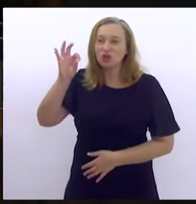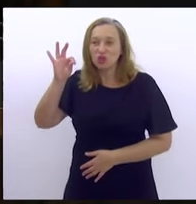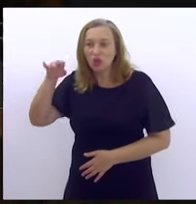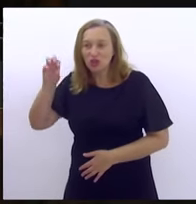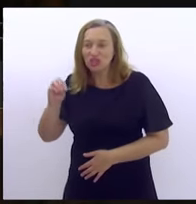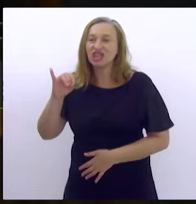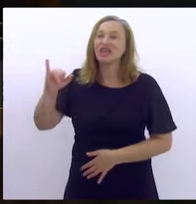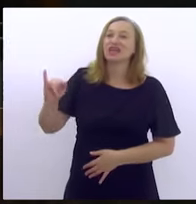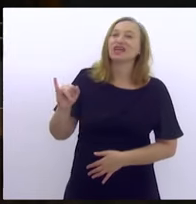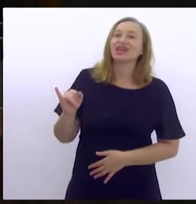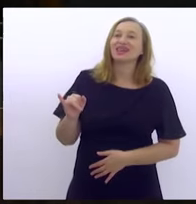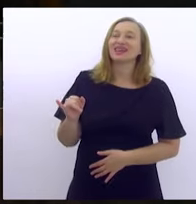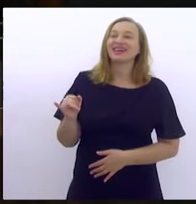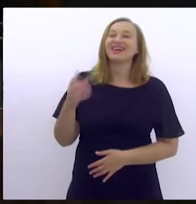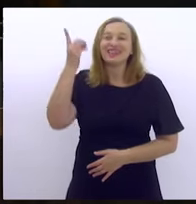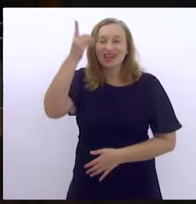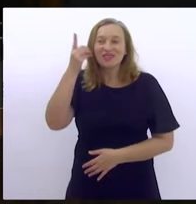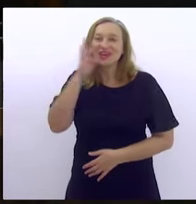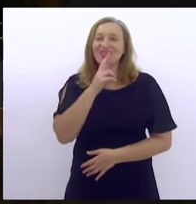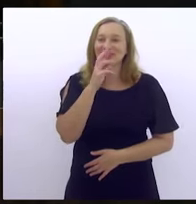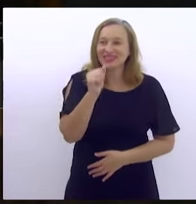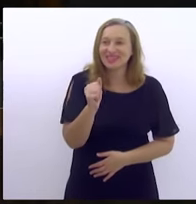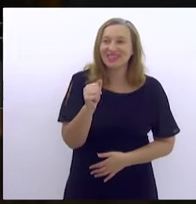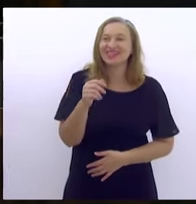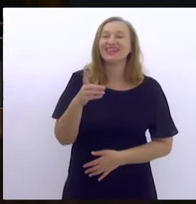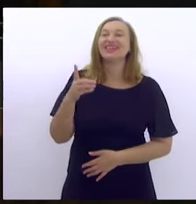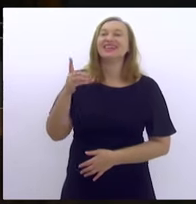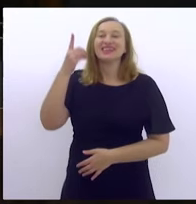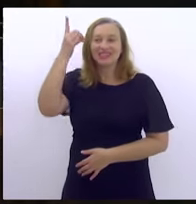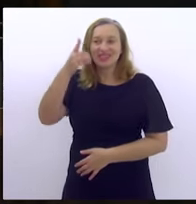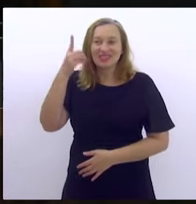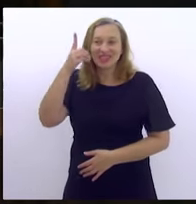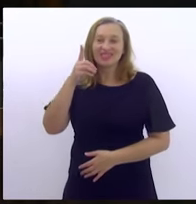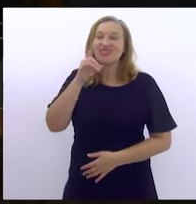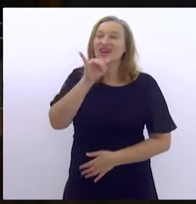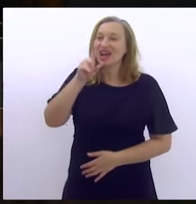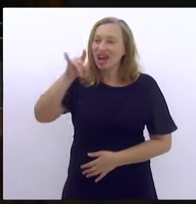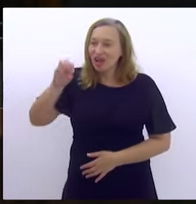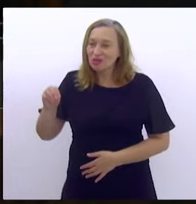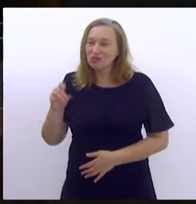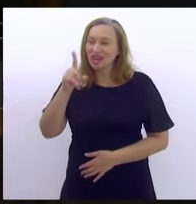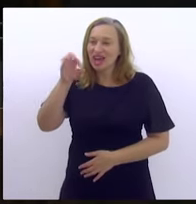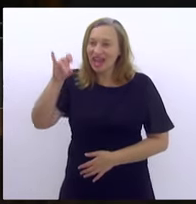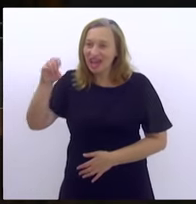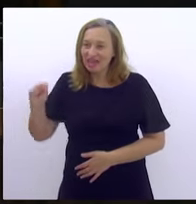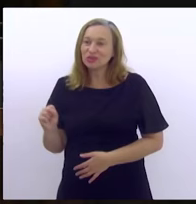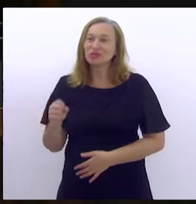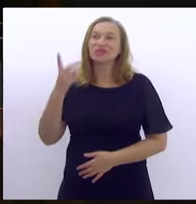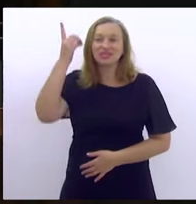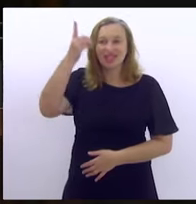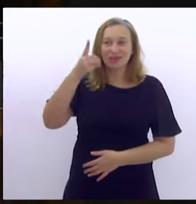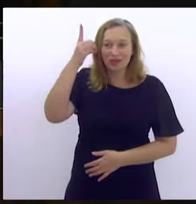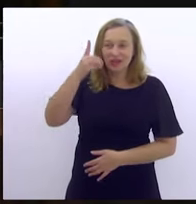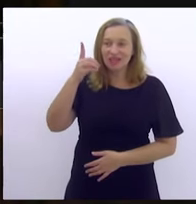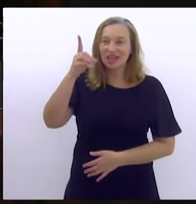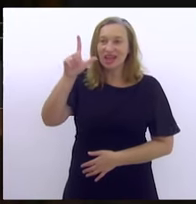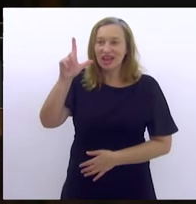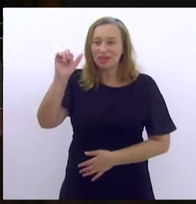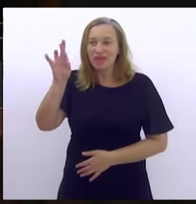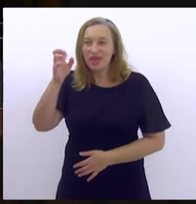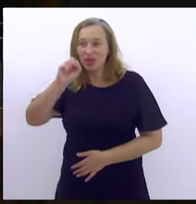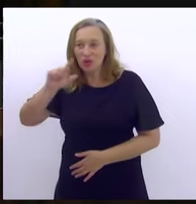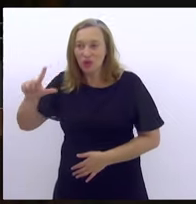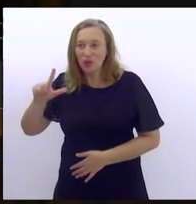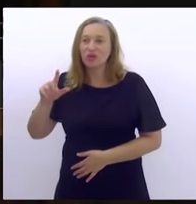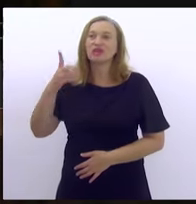deputado Rodrigo Amorim, Cláudio Caiado, Daniel Liberon. Presidente, te ajuda, Marcelo de Mota anotou,